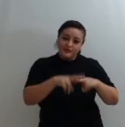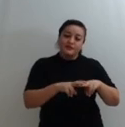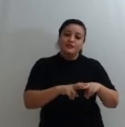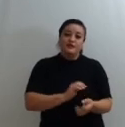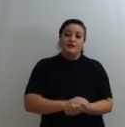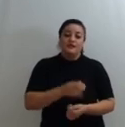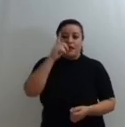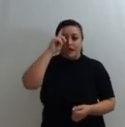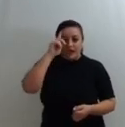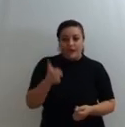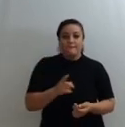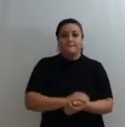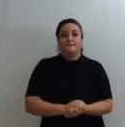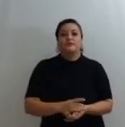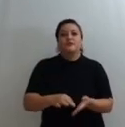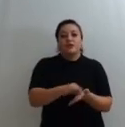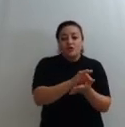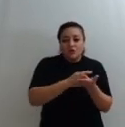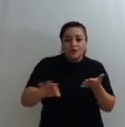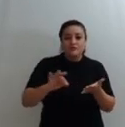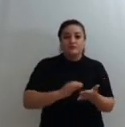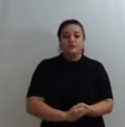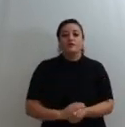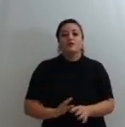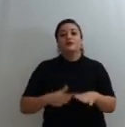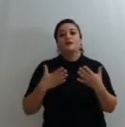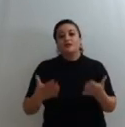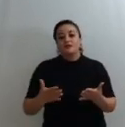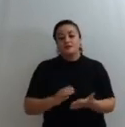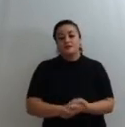essa ratificação e assim eu